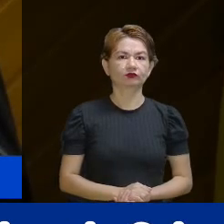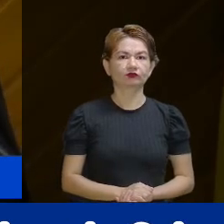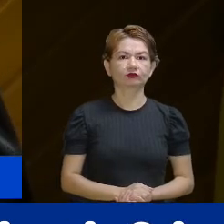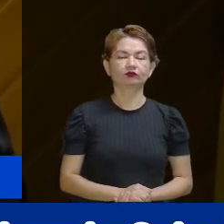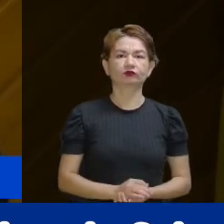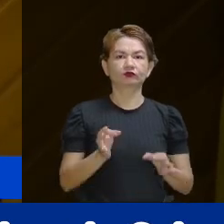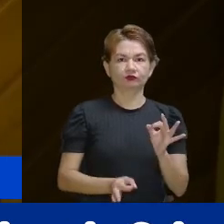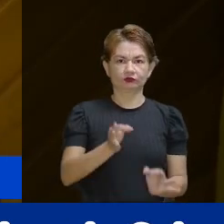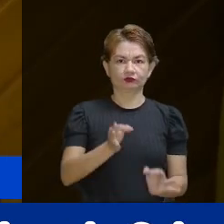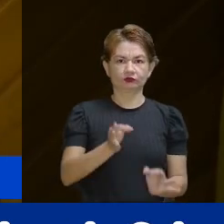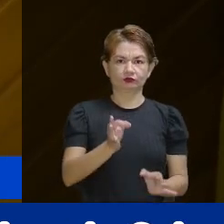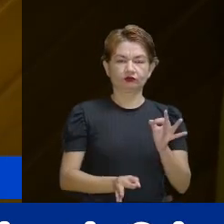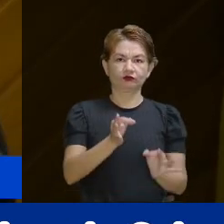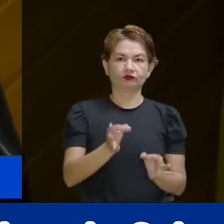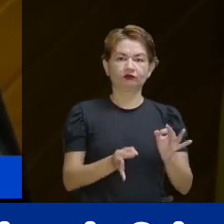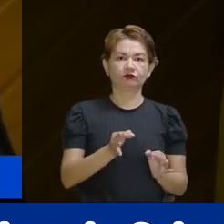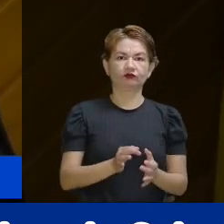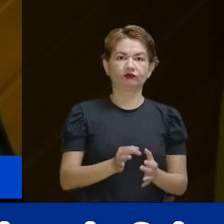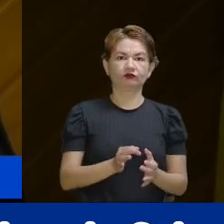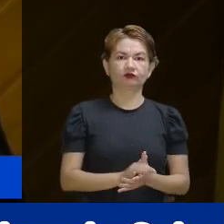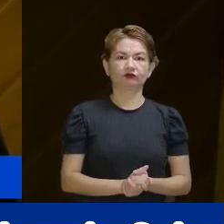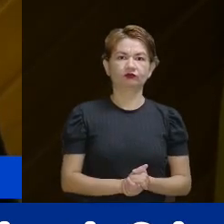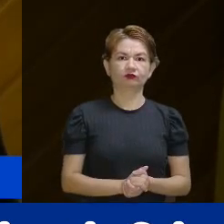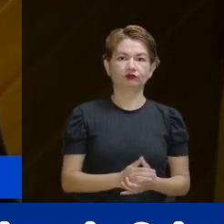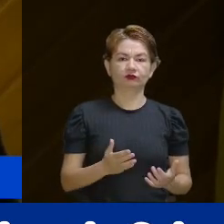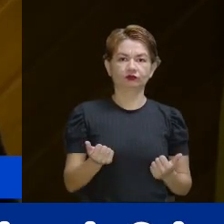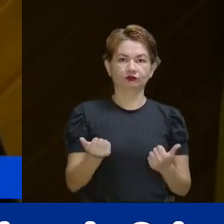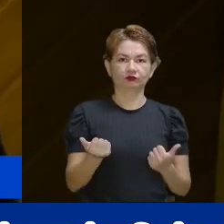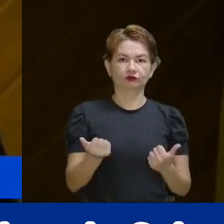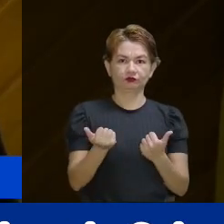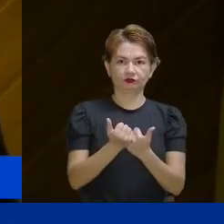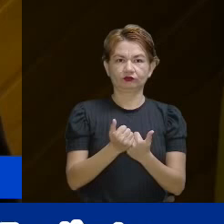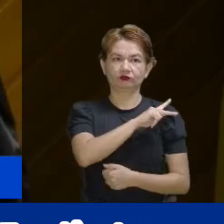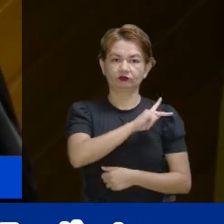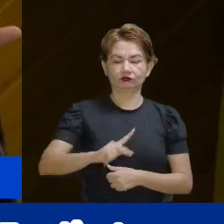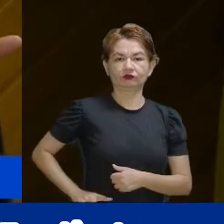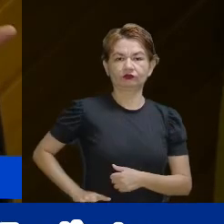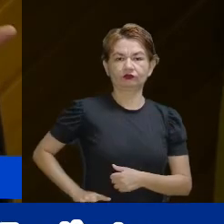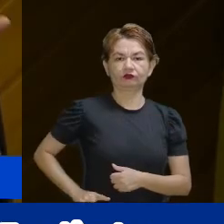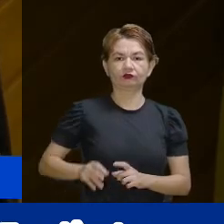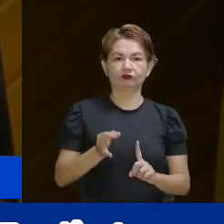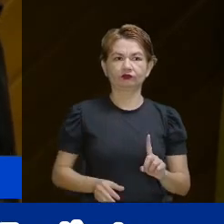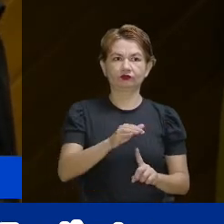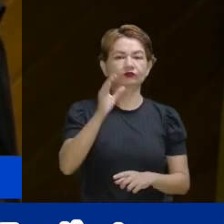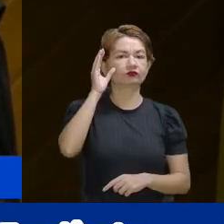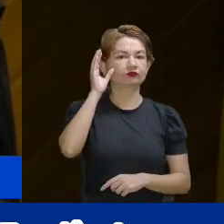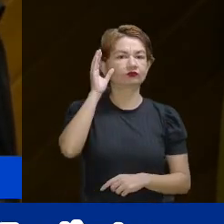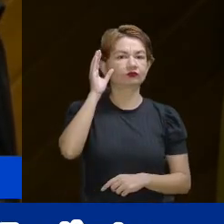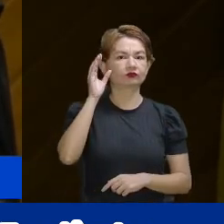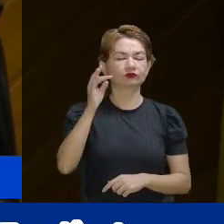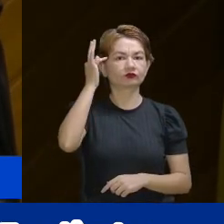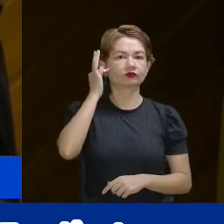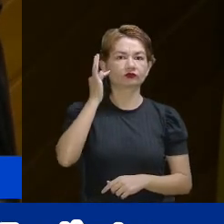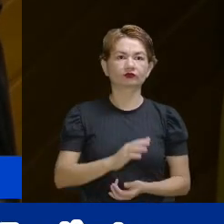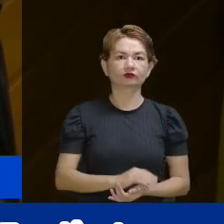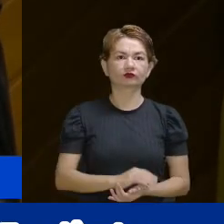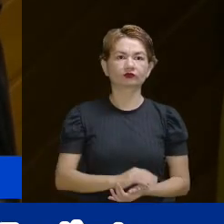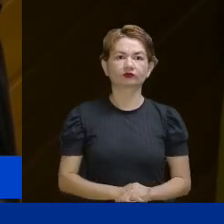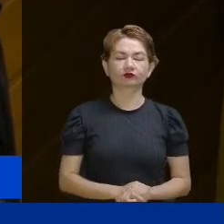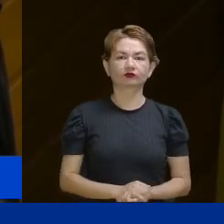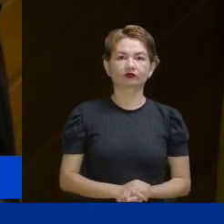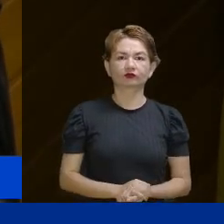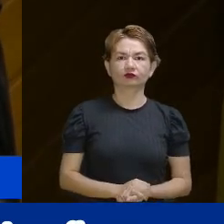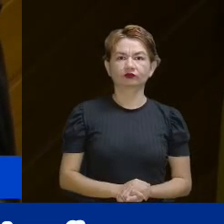Em julgamento, eu vou passar a presidência para o desembargador Carlos Torque, logo após... Quer que eu já passe agora, Excelência? Vossa